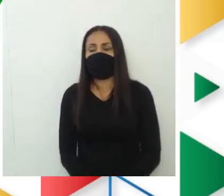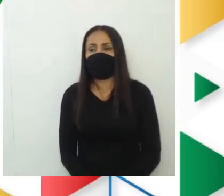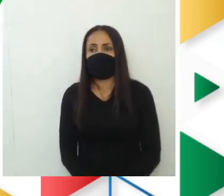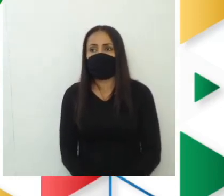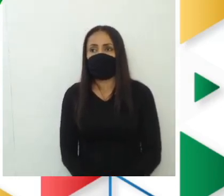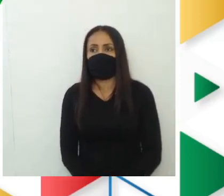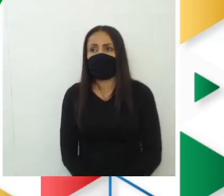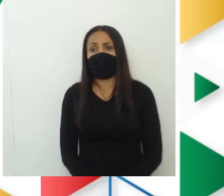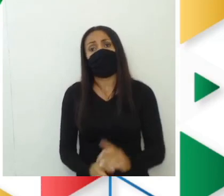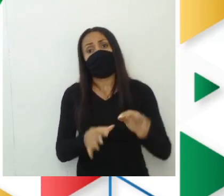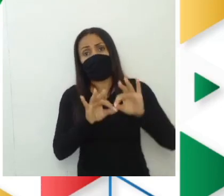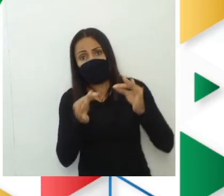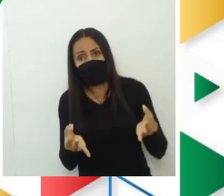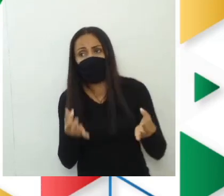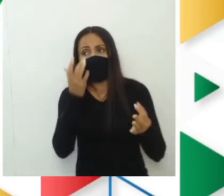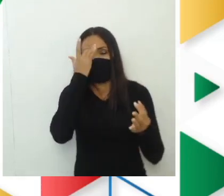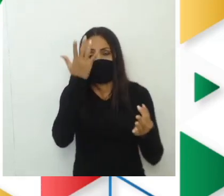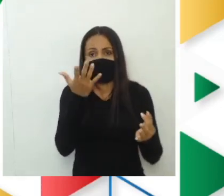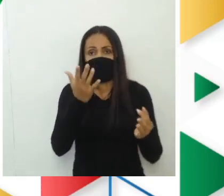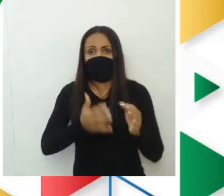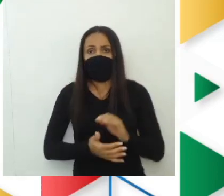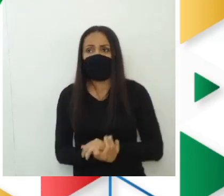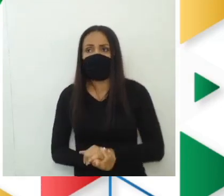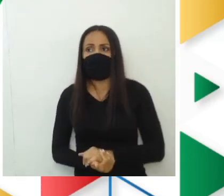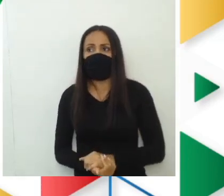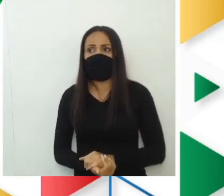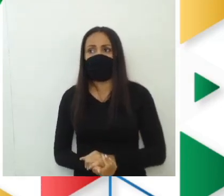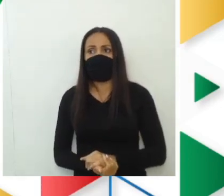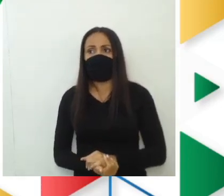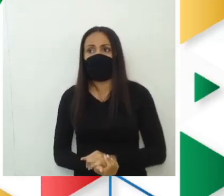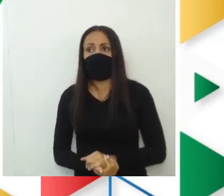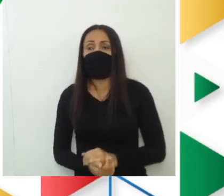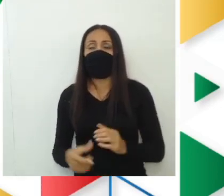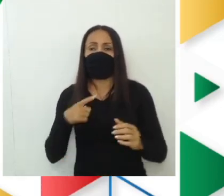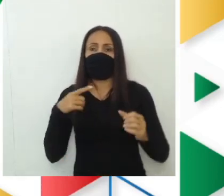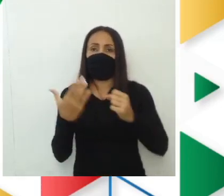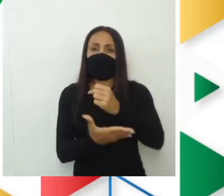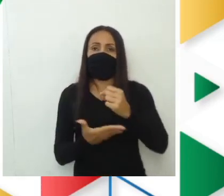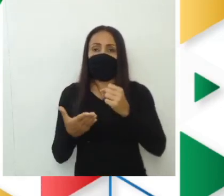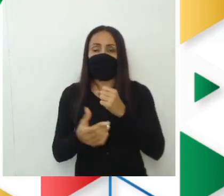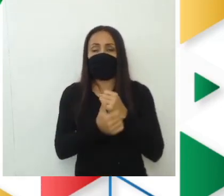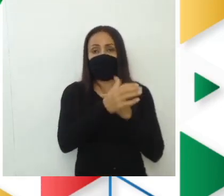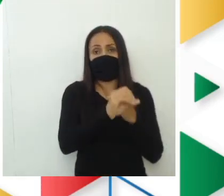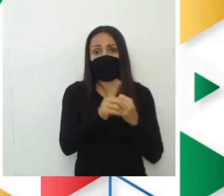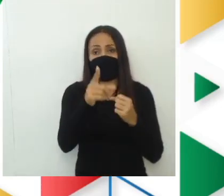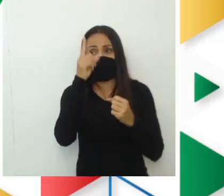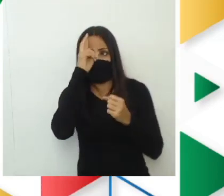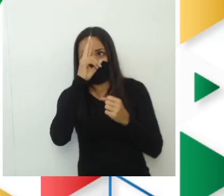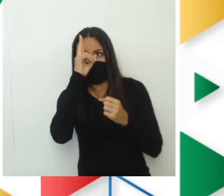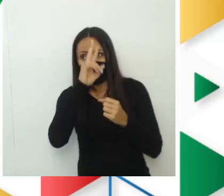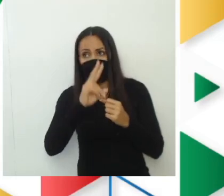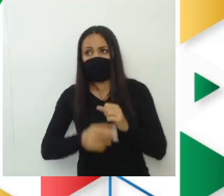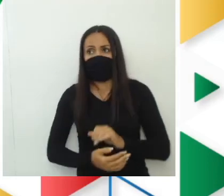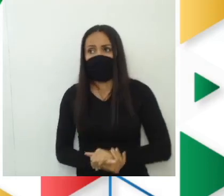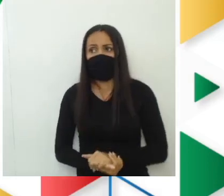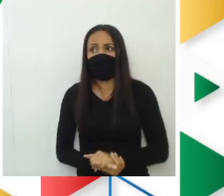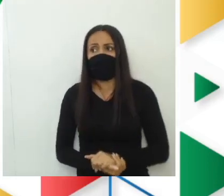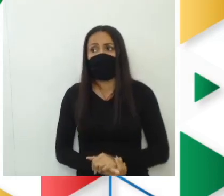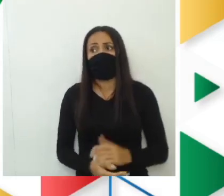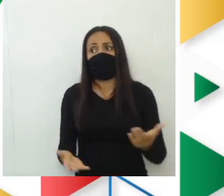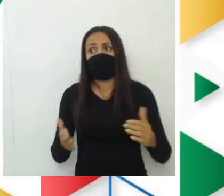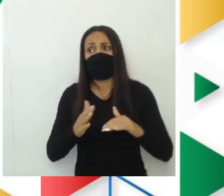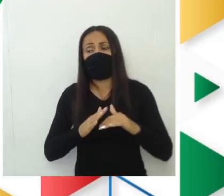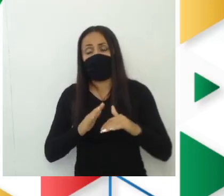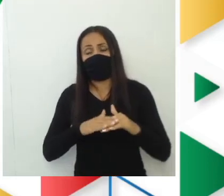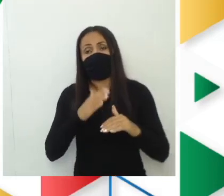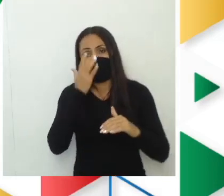Muito simples, né? E eu vou botar em potência de base 10 para você lembrar, tá bom? Porque para mim fica mais fácil contar os